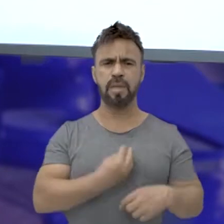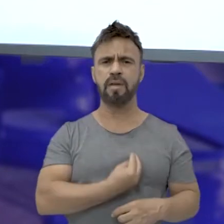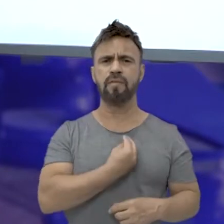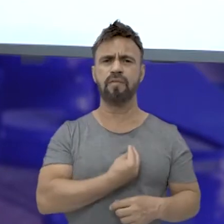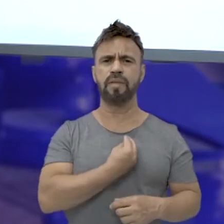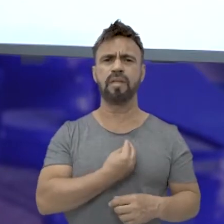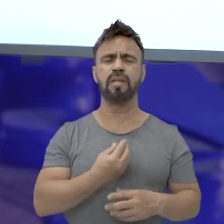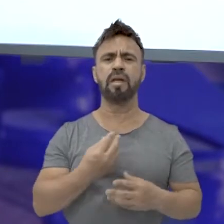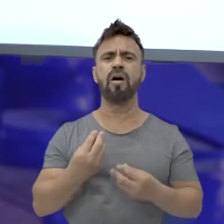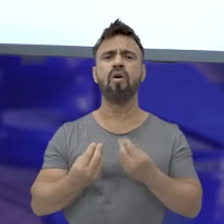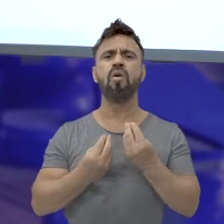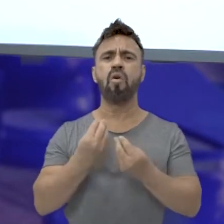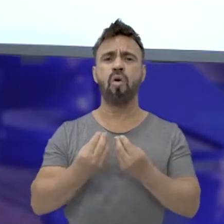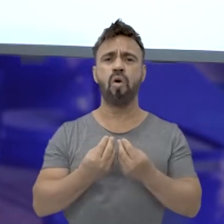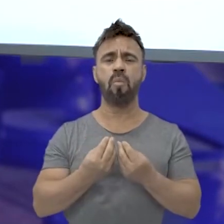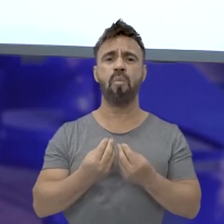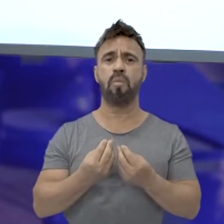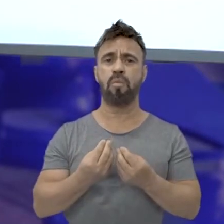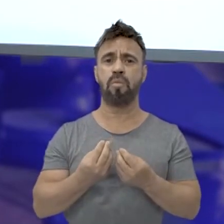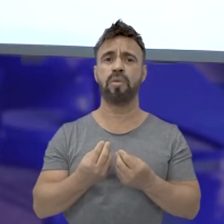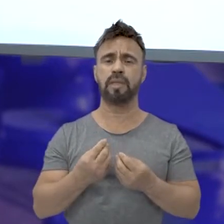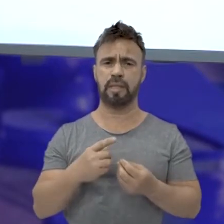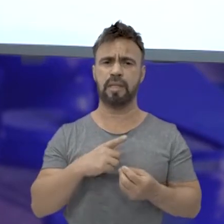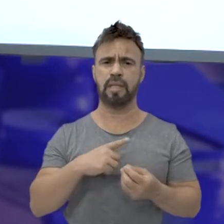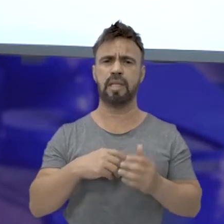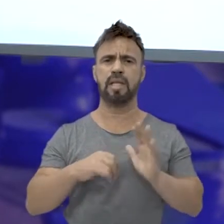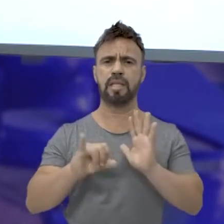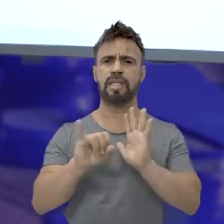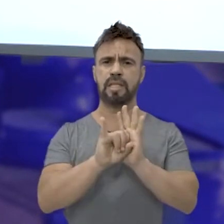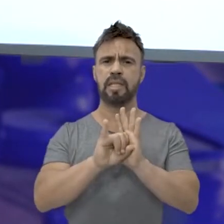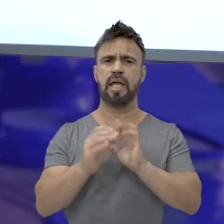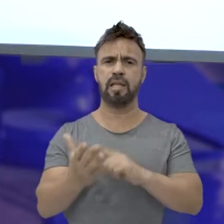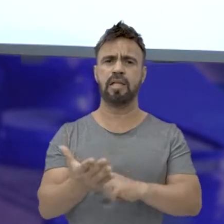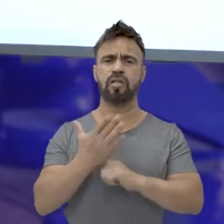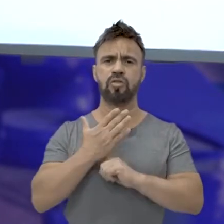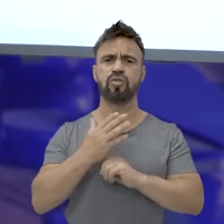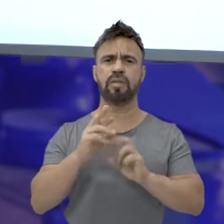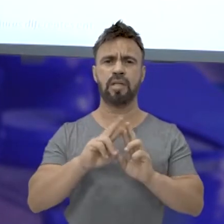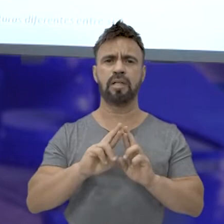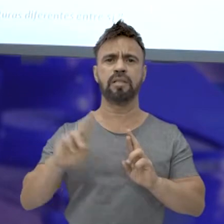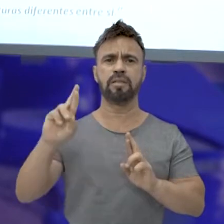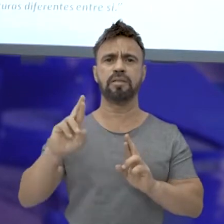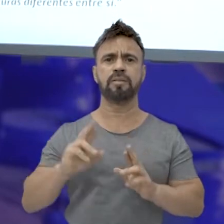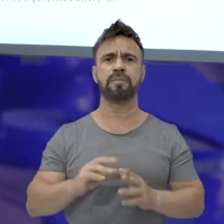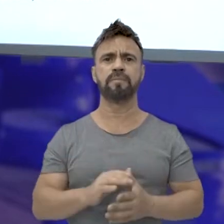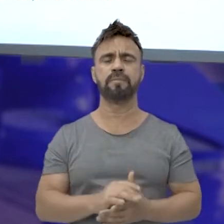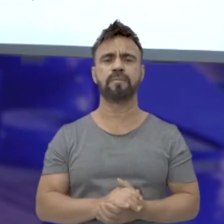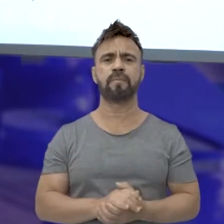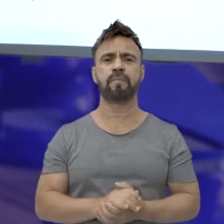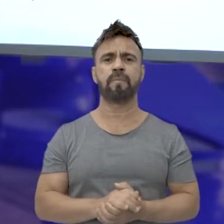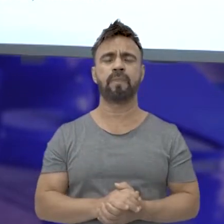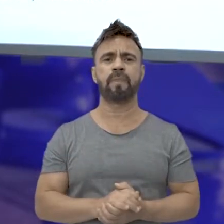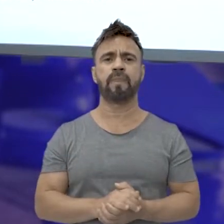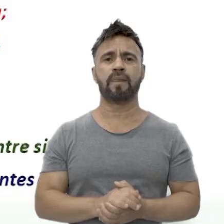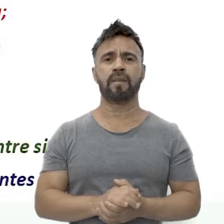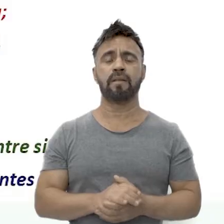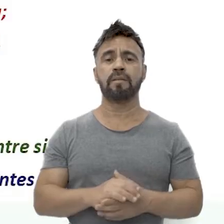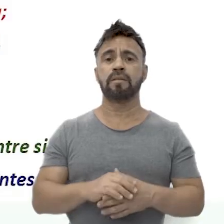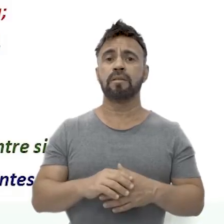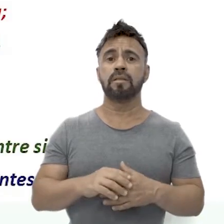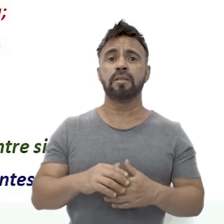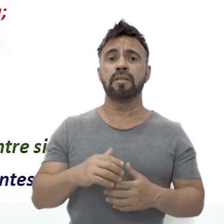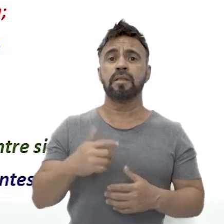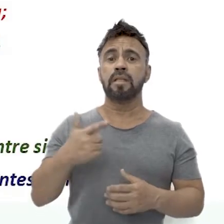seria o quê? Na nossa identidade. Como isso é possível? Então, vamos pensar no seguinte: que não há